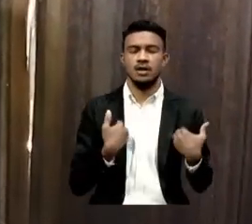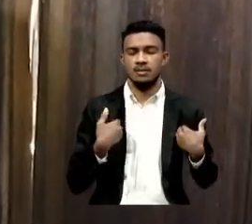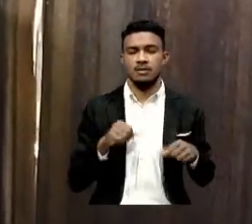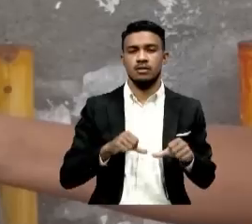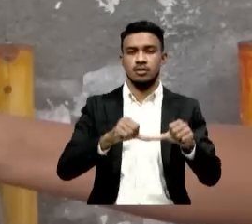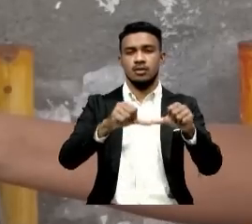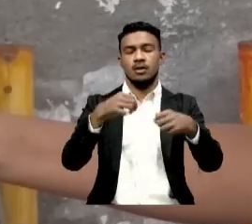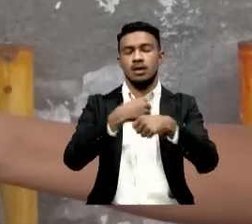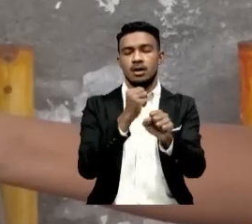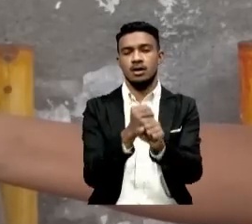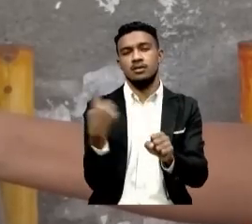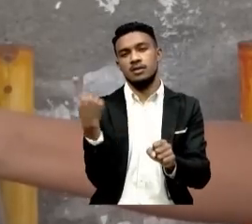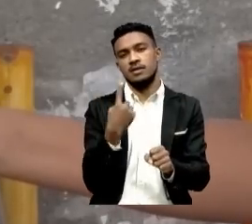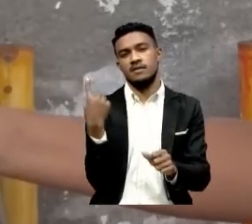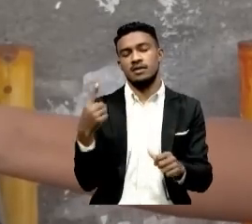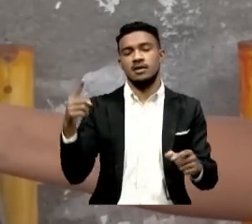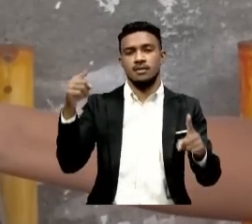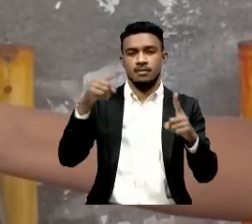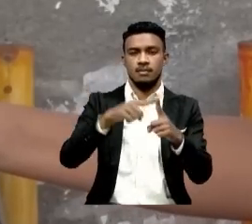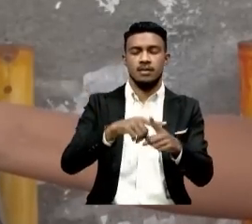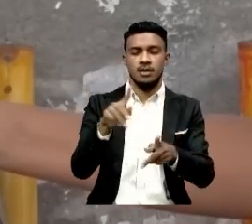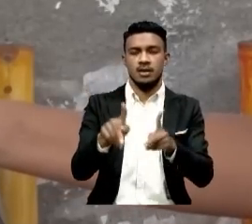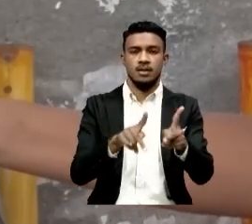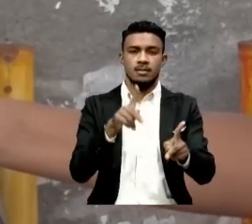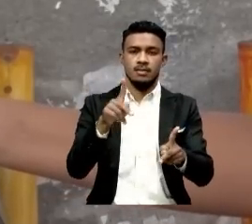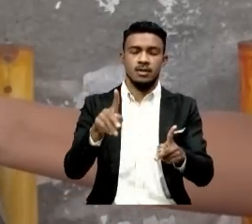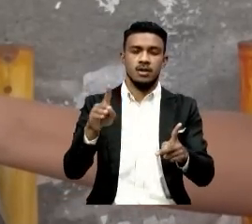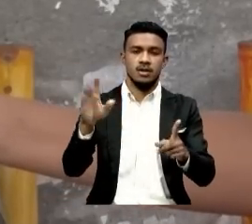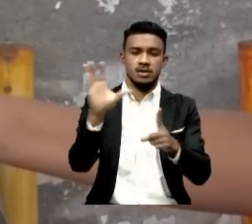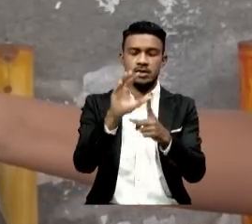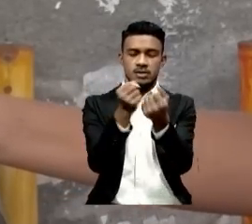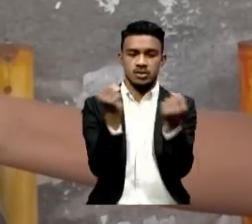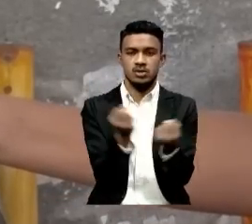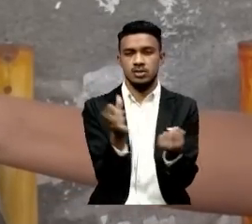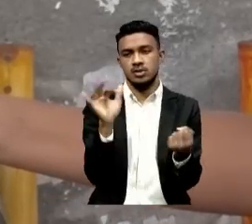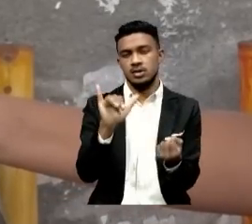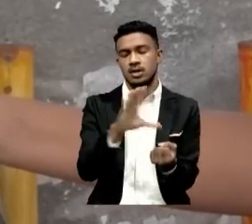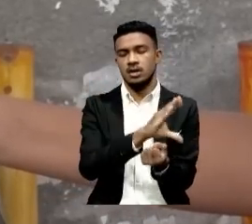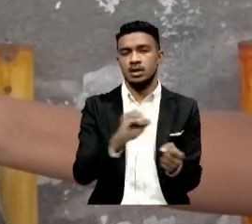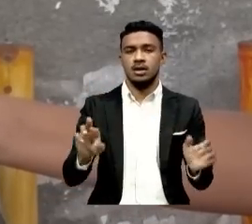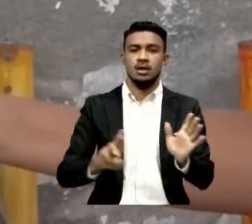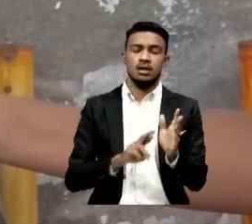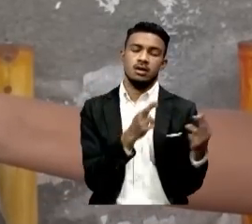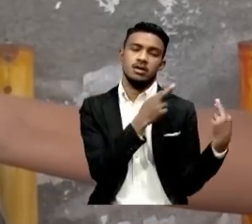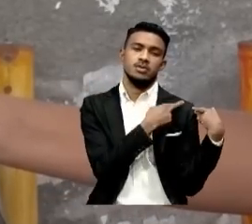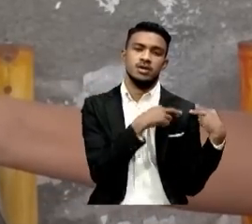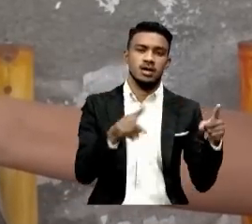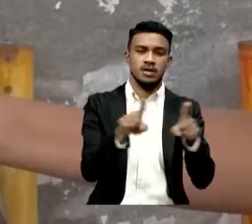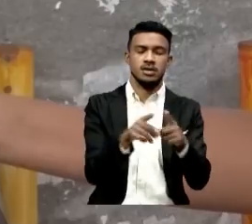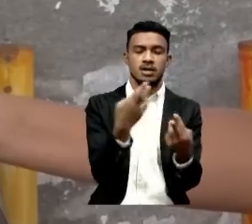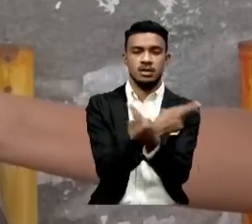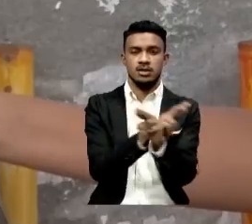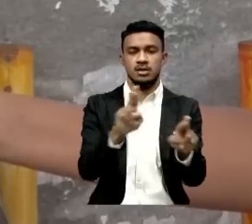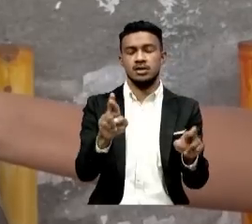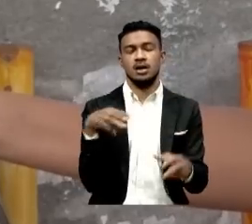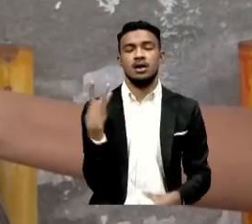A la aproximação, a autoridade local e não temos responsáveis anteriores, né, a nessa resistência, né? A